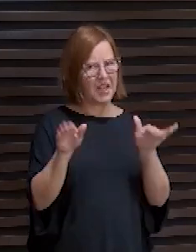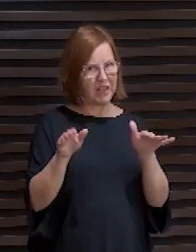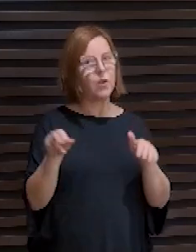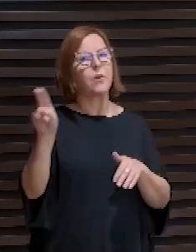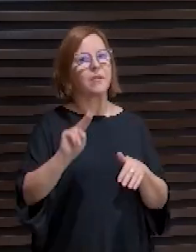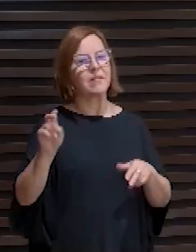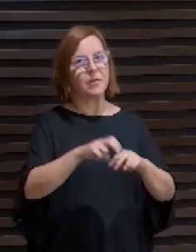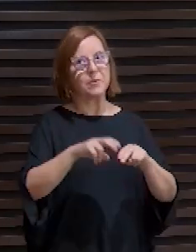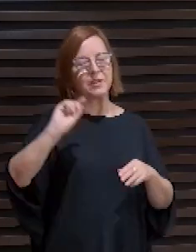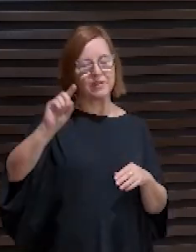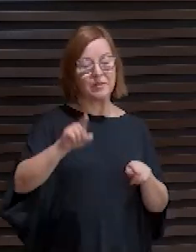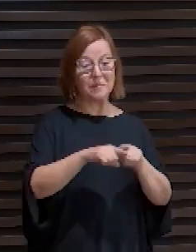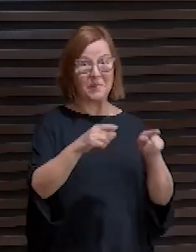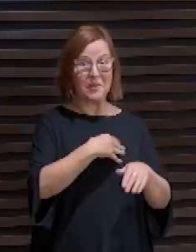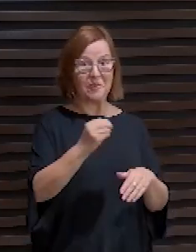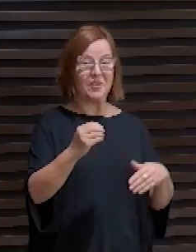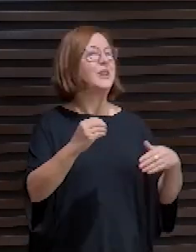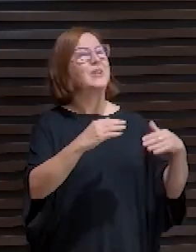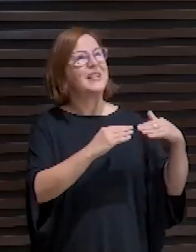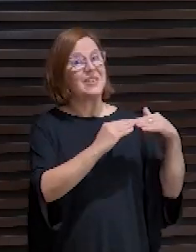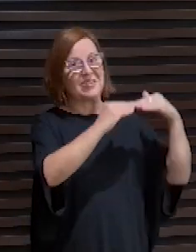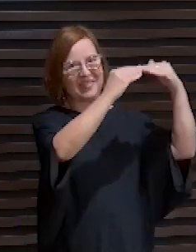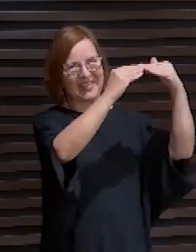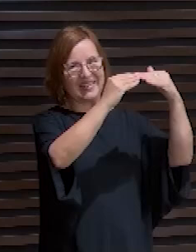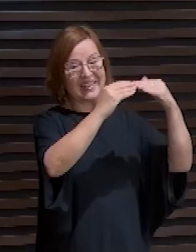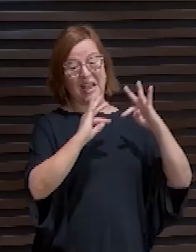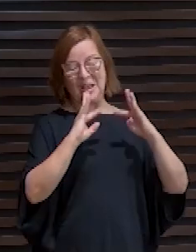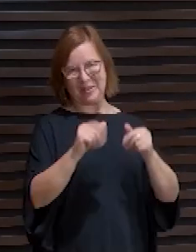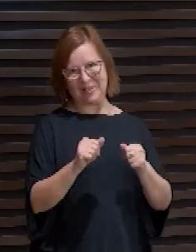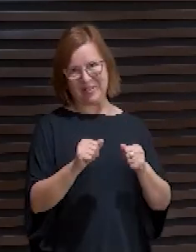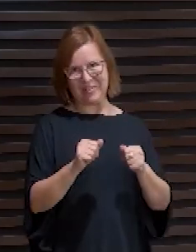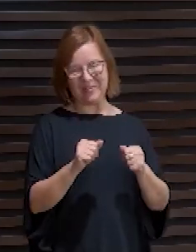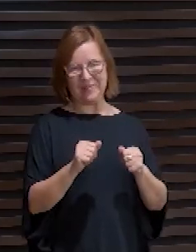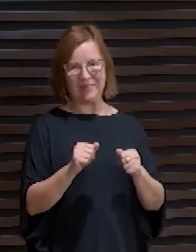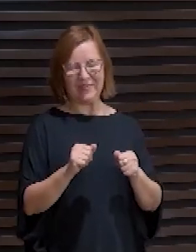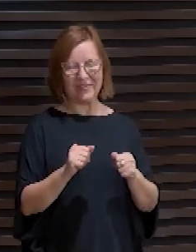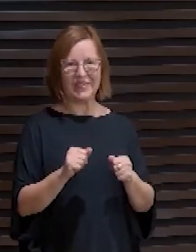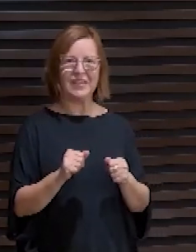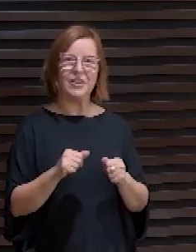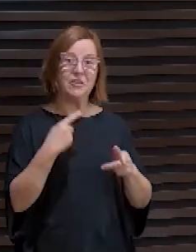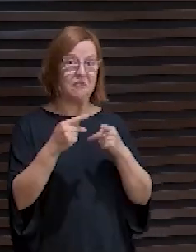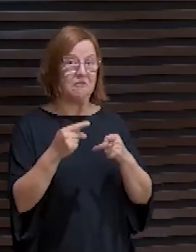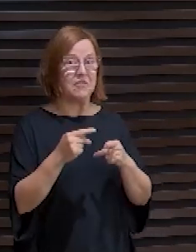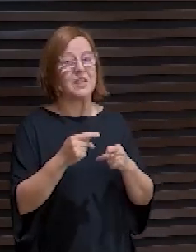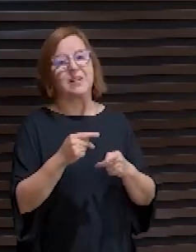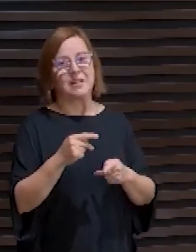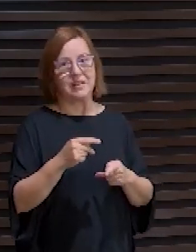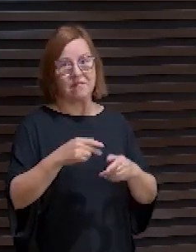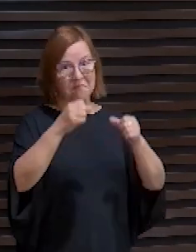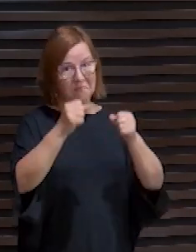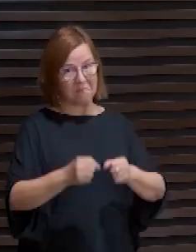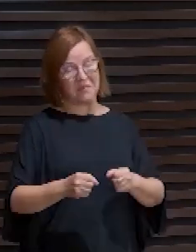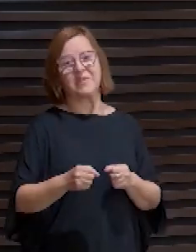Filho é superior a todos eles. Eles falaram com autoridade a mensagem do Senhor. Eles foram enviados